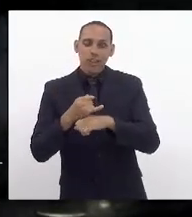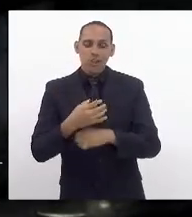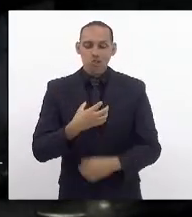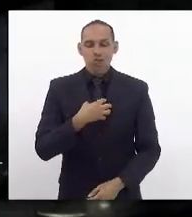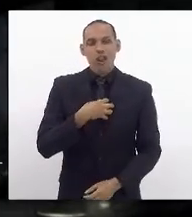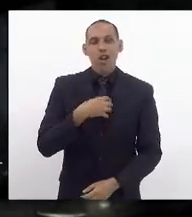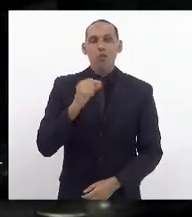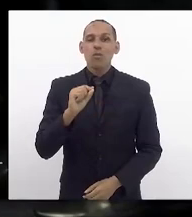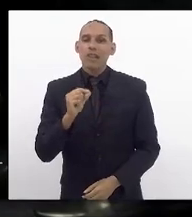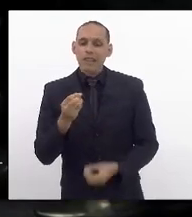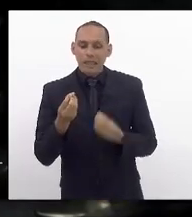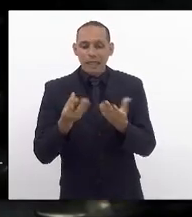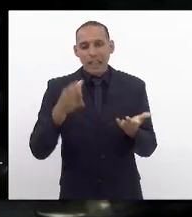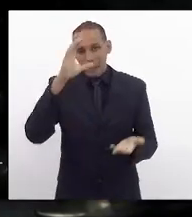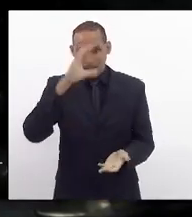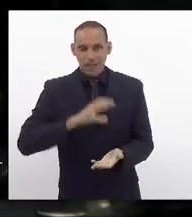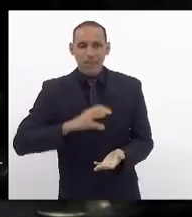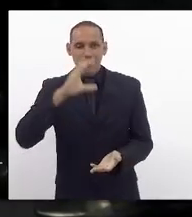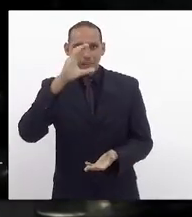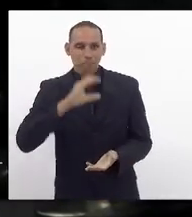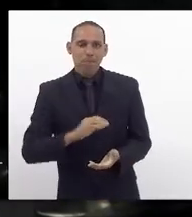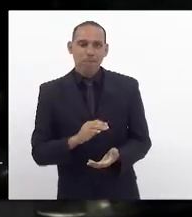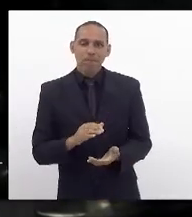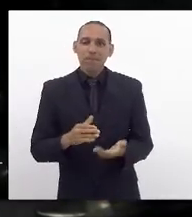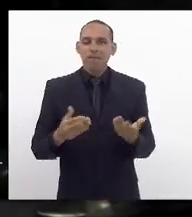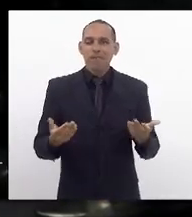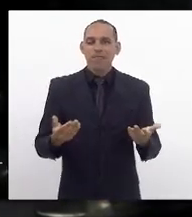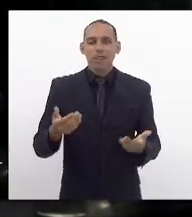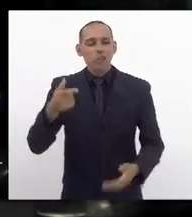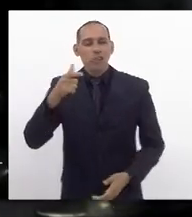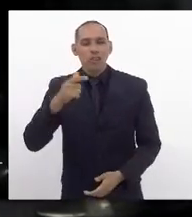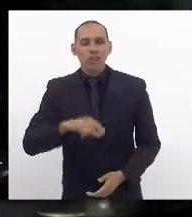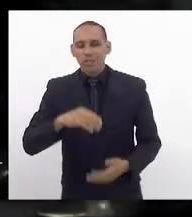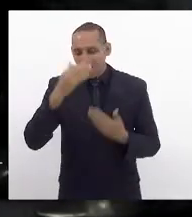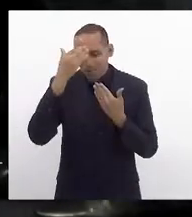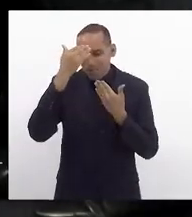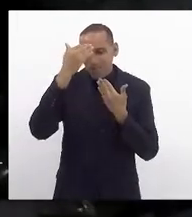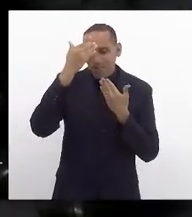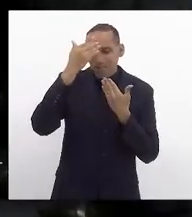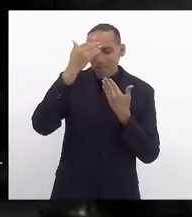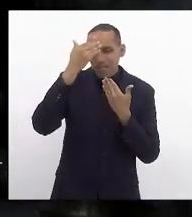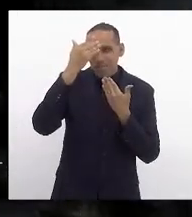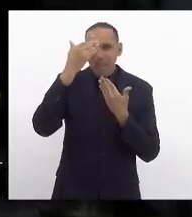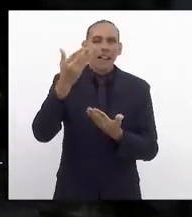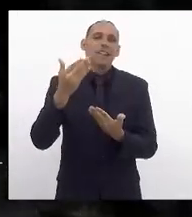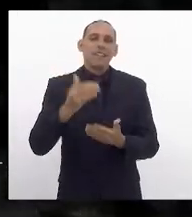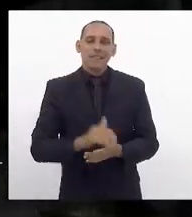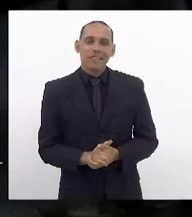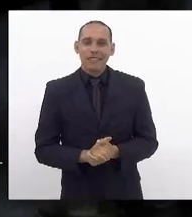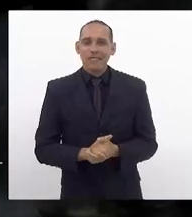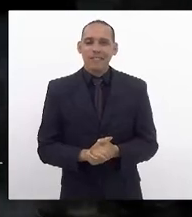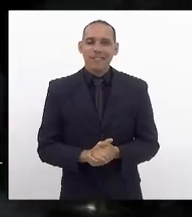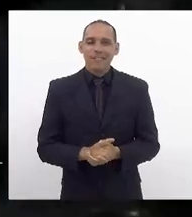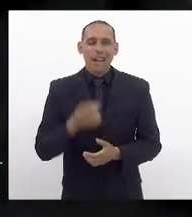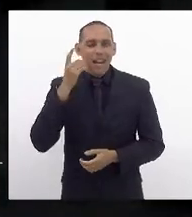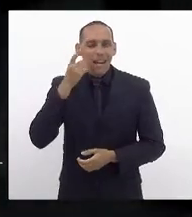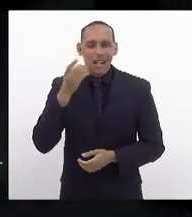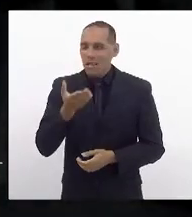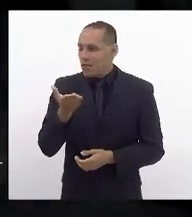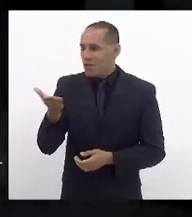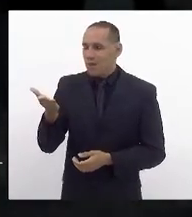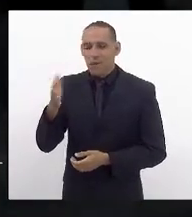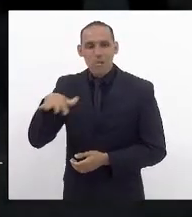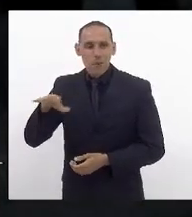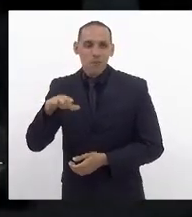garantir a cidadania. Por isso, já mais uma vez agradecendo as palavras ditas pelos nossos companheiros